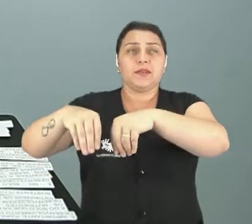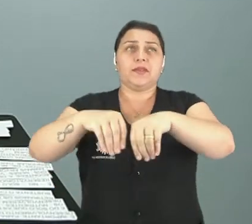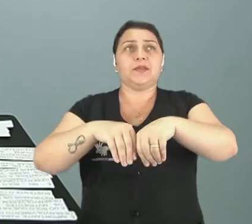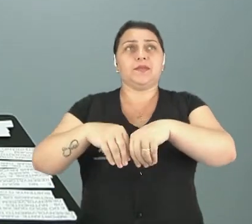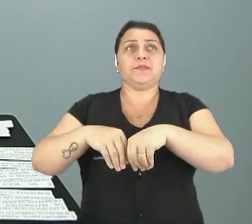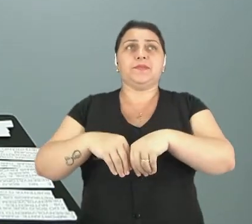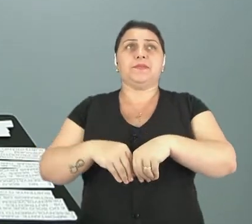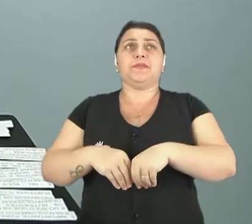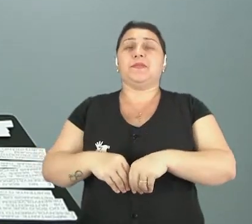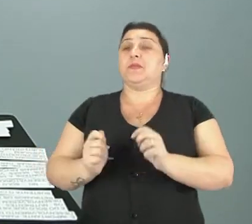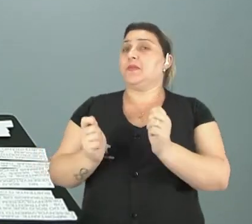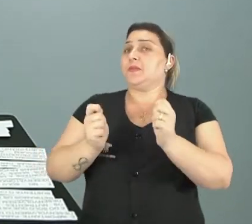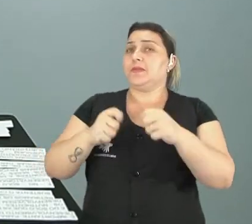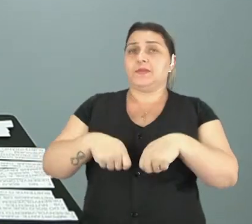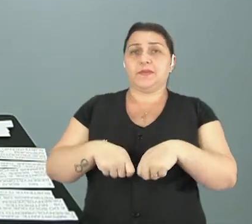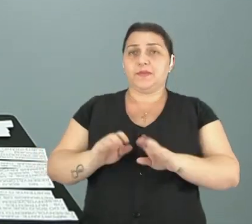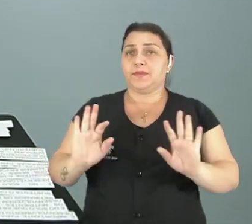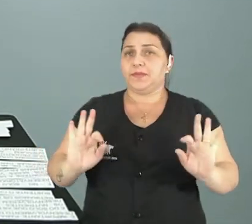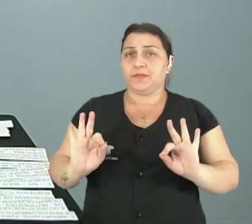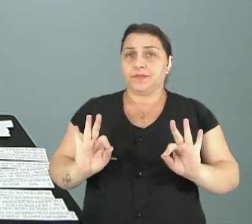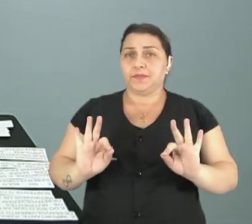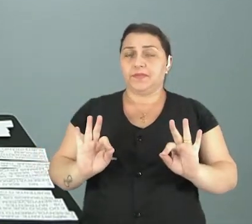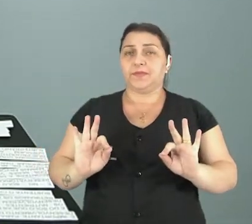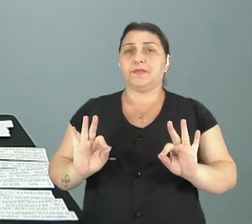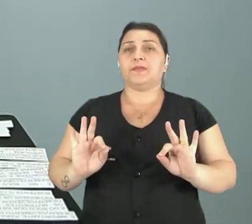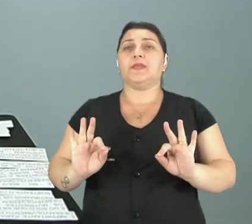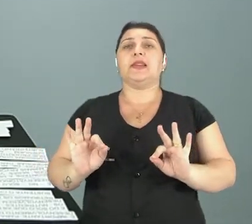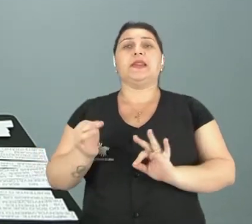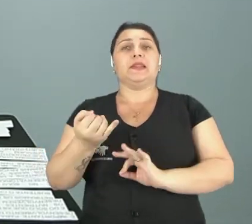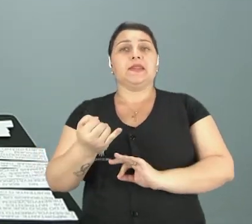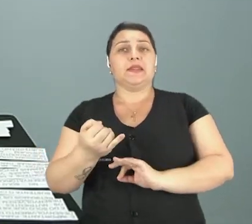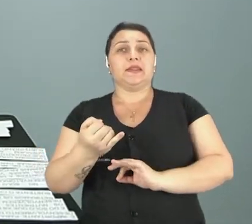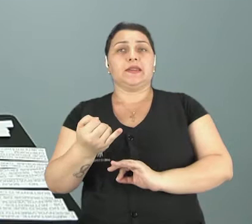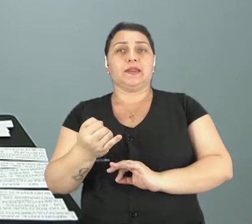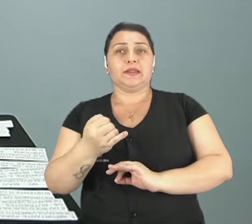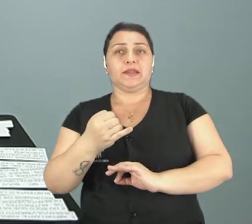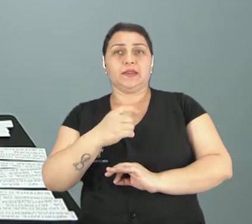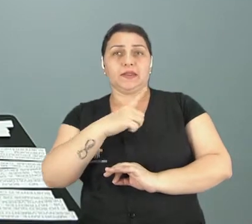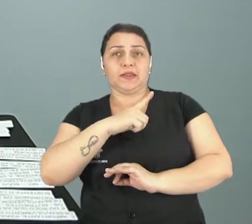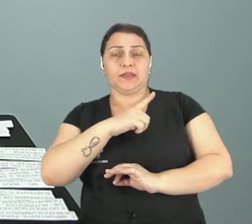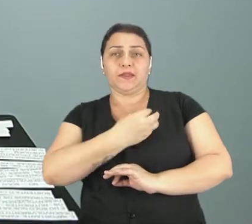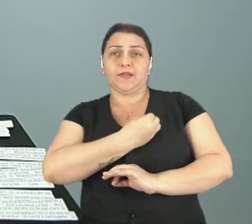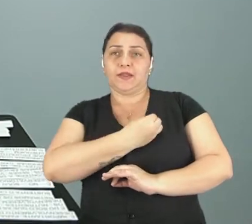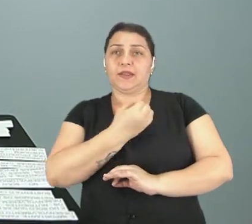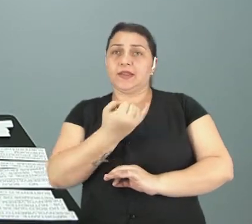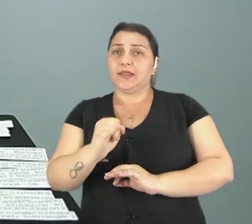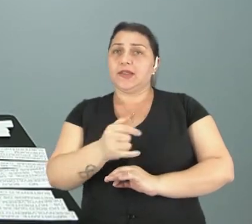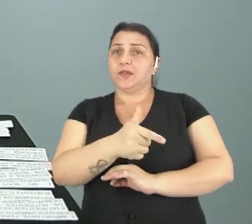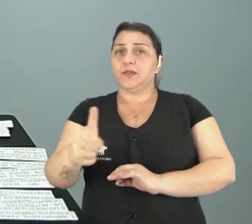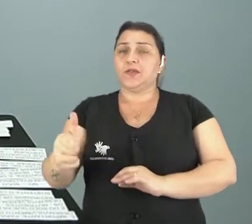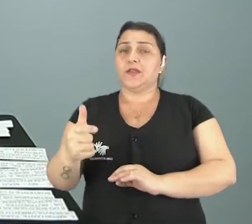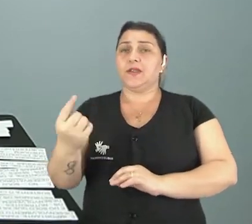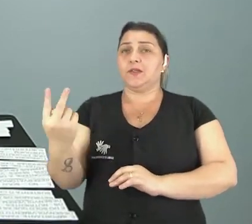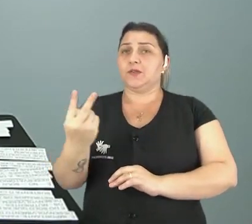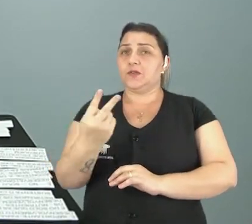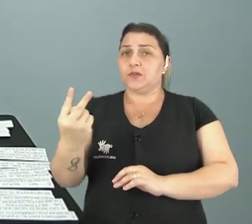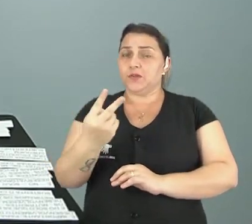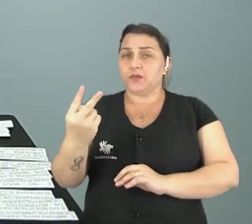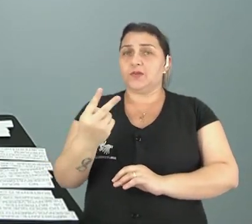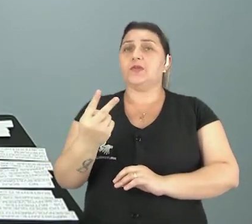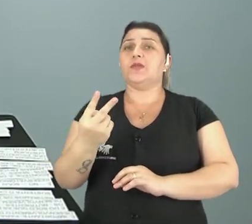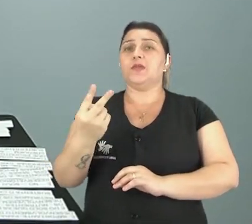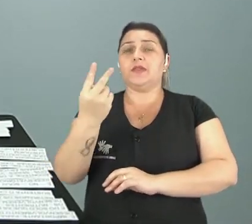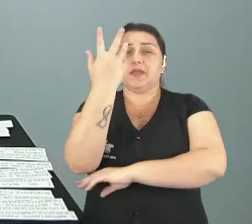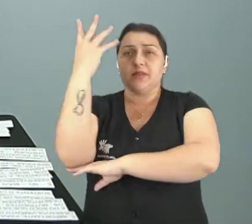tá? Não é possível que se exista vida sem esses dois recursos